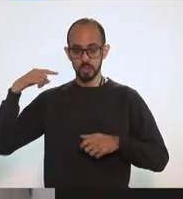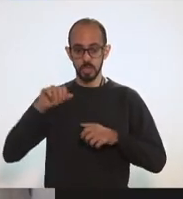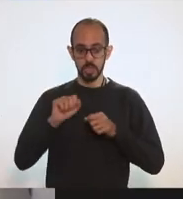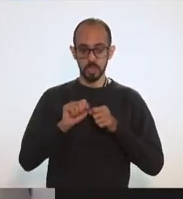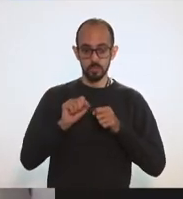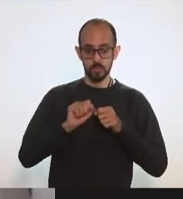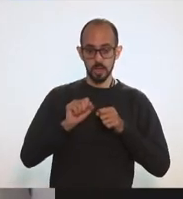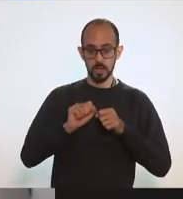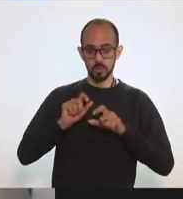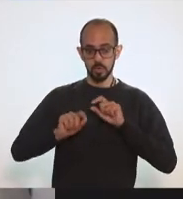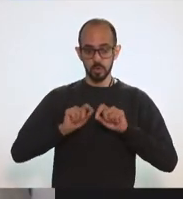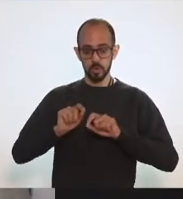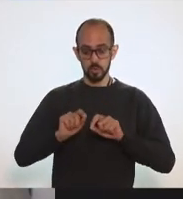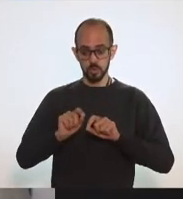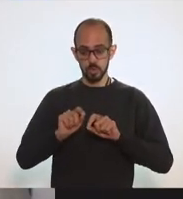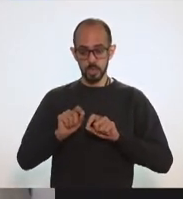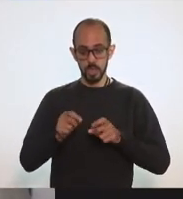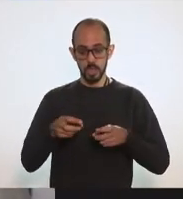consideração